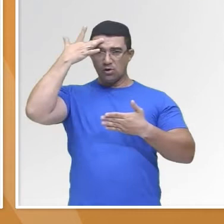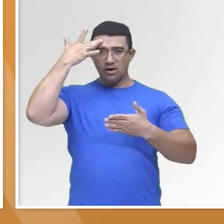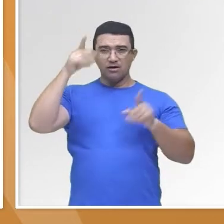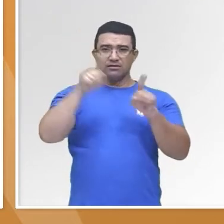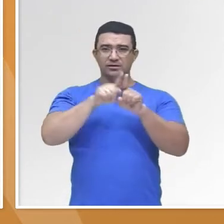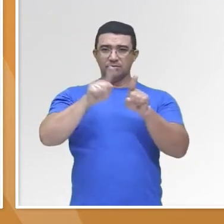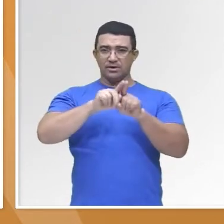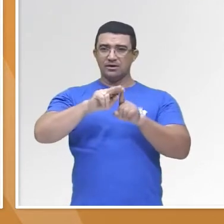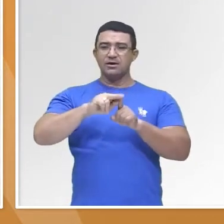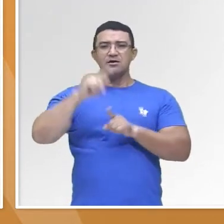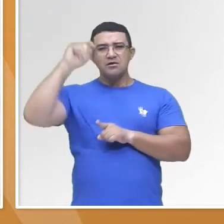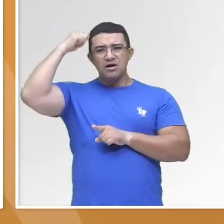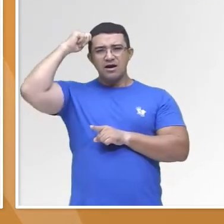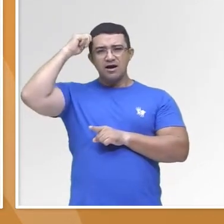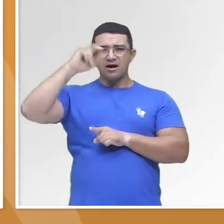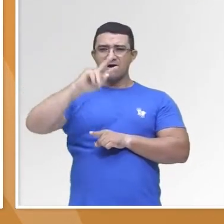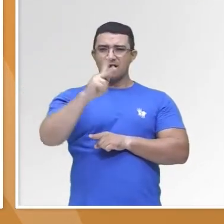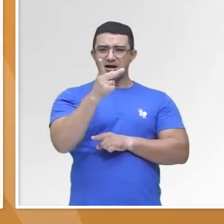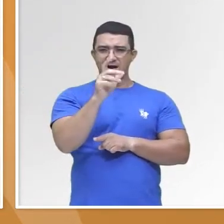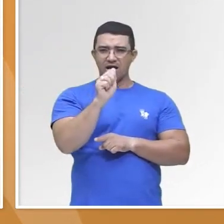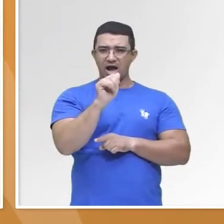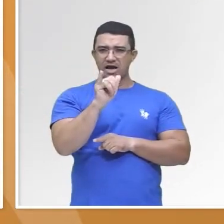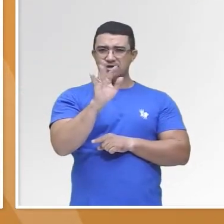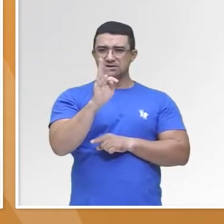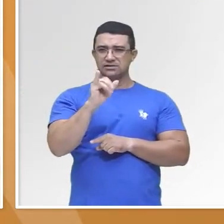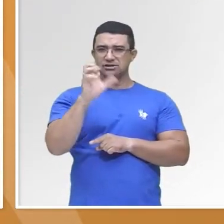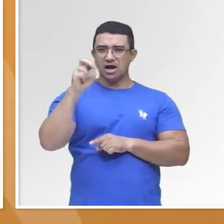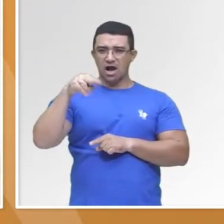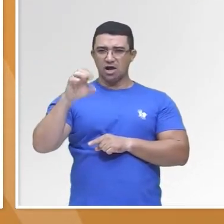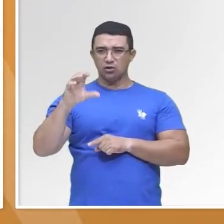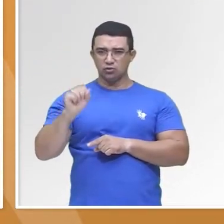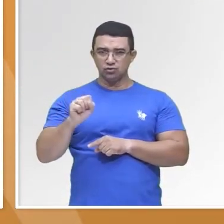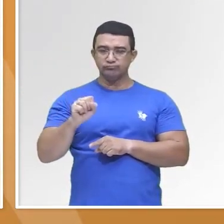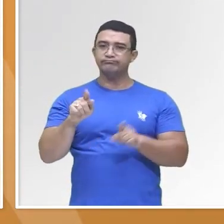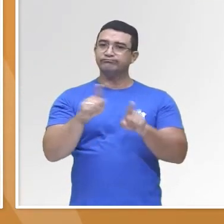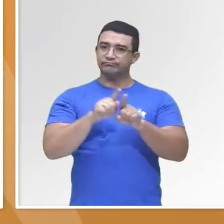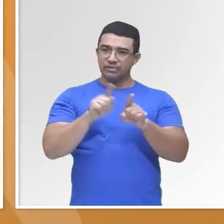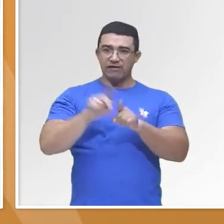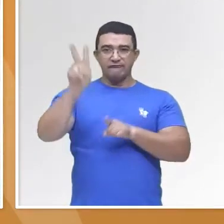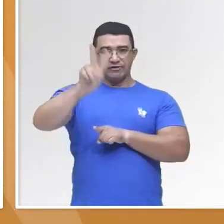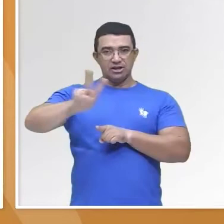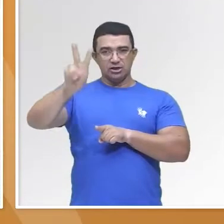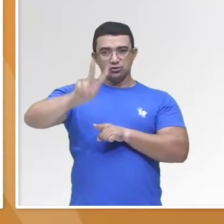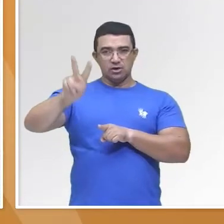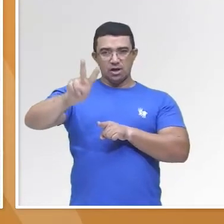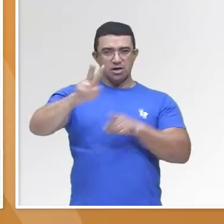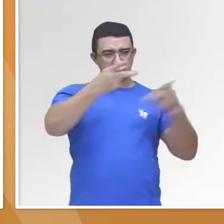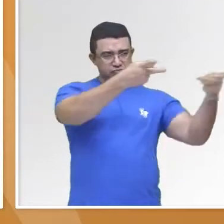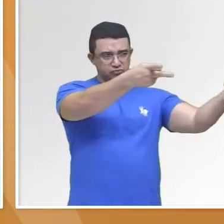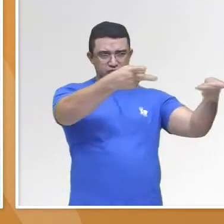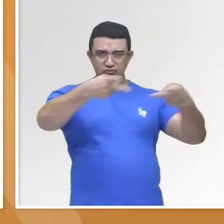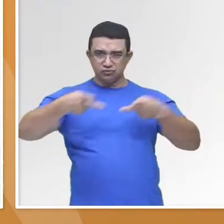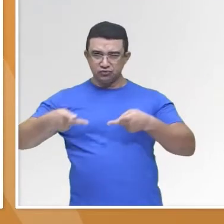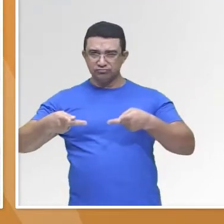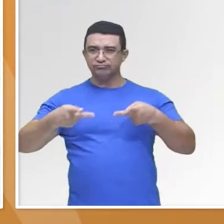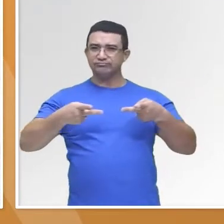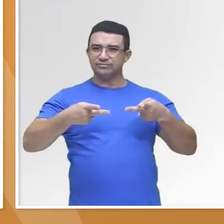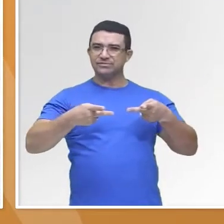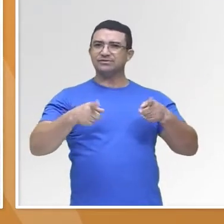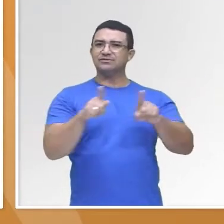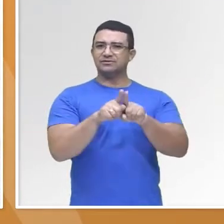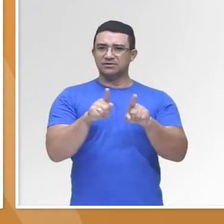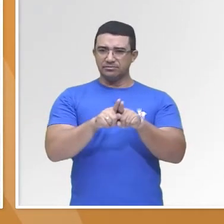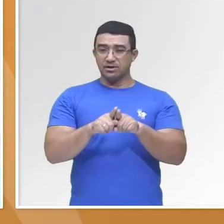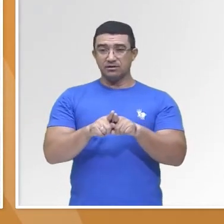após um terremoto, recebemos também uma grande quantidade de venezuelanos, aí já foi por causa das questões políticas